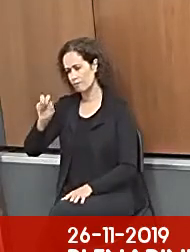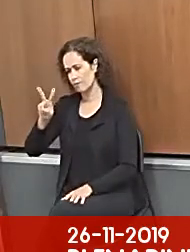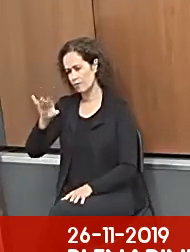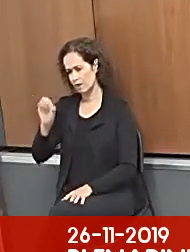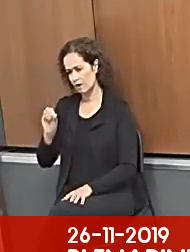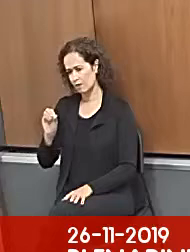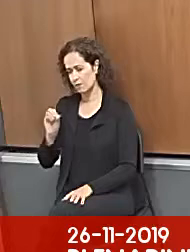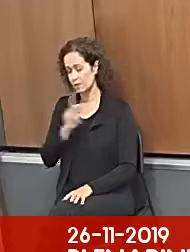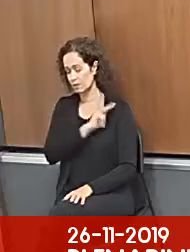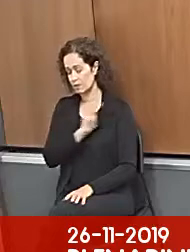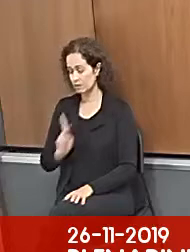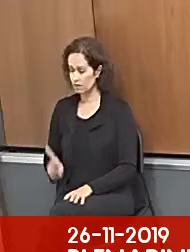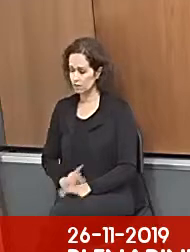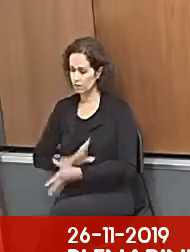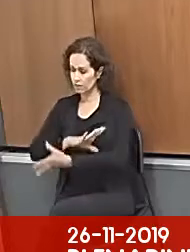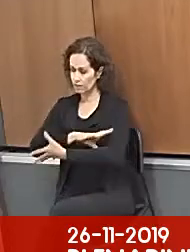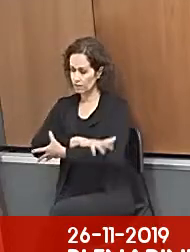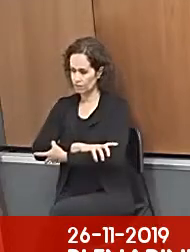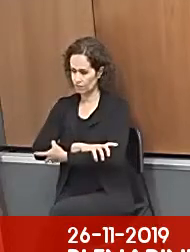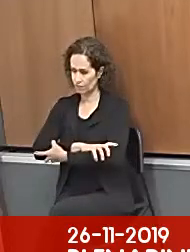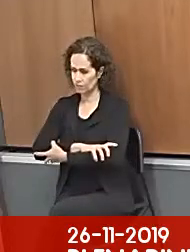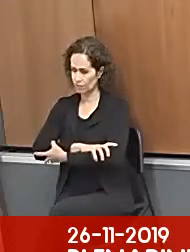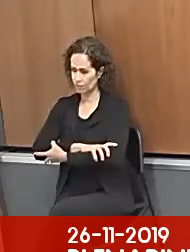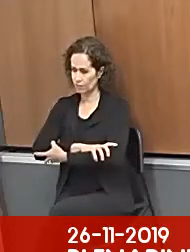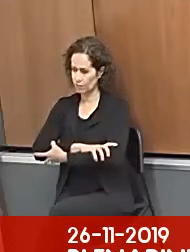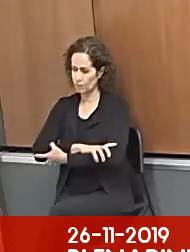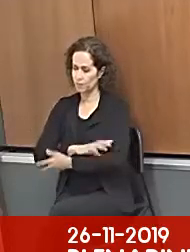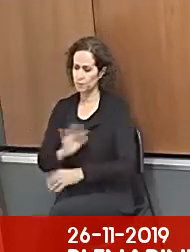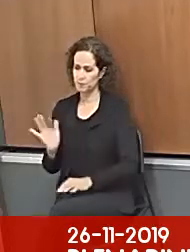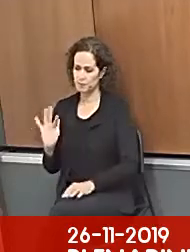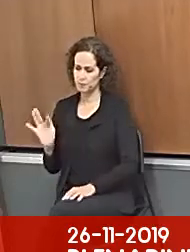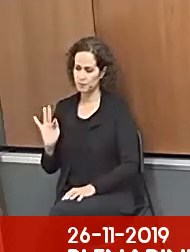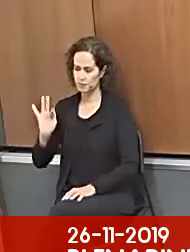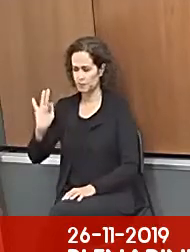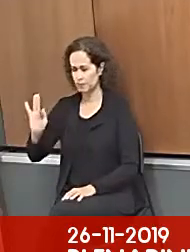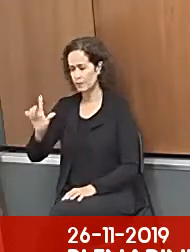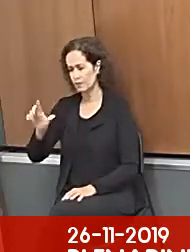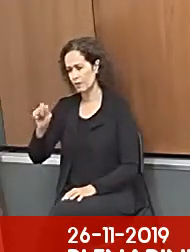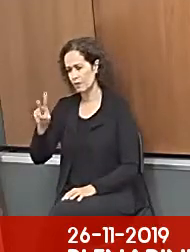presidente da Associação do Sul de Minas Gerais. Tá, Flávio?